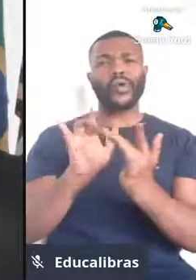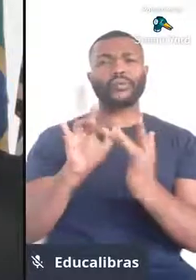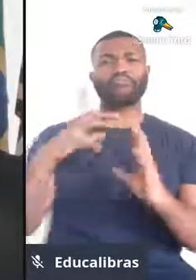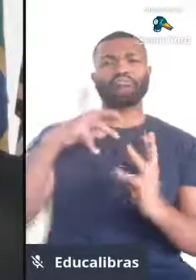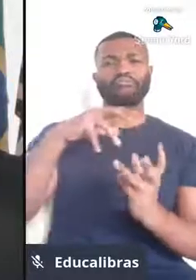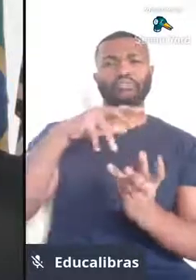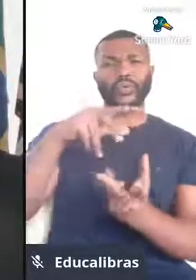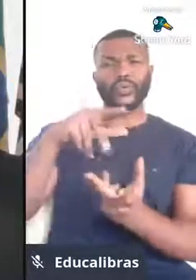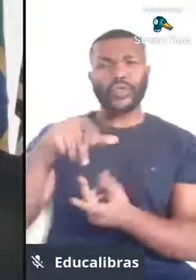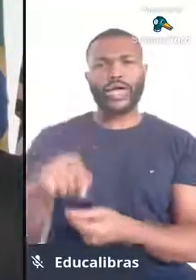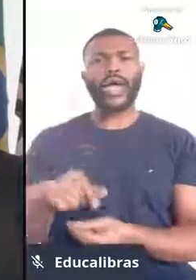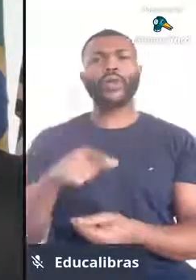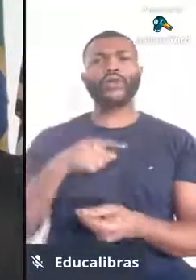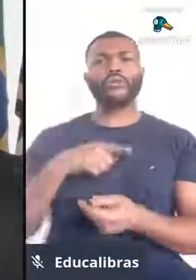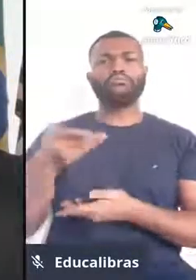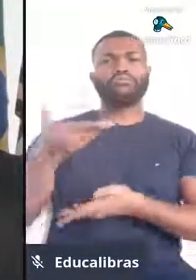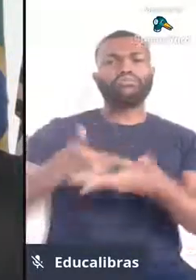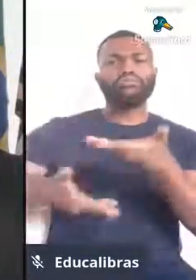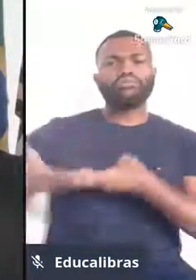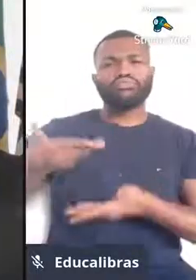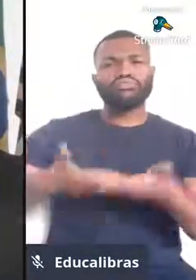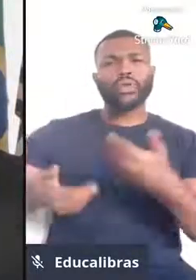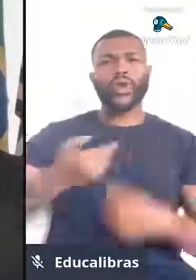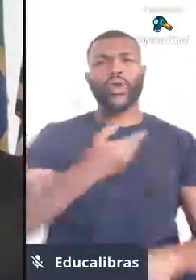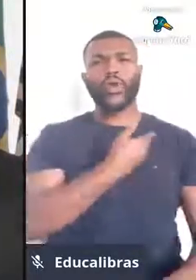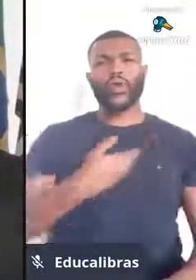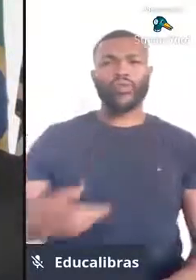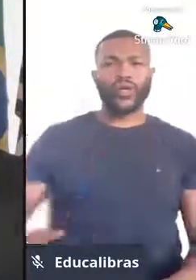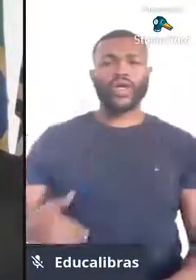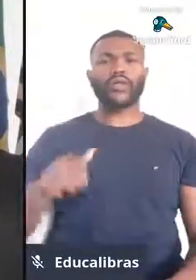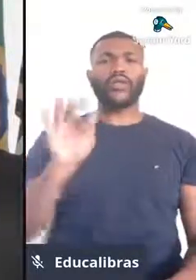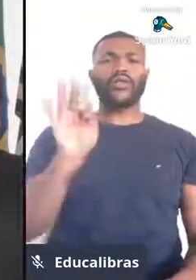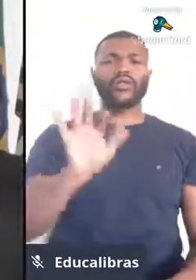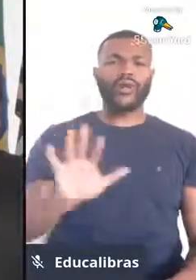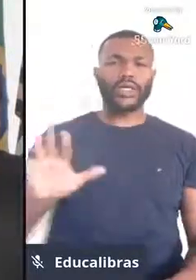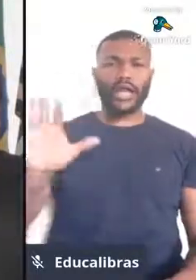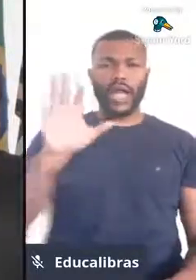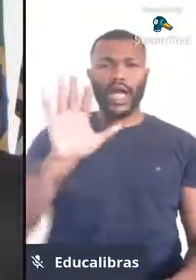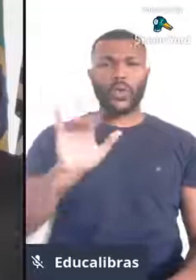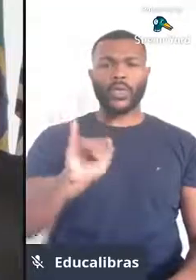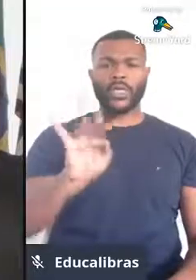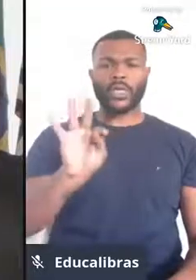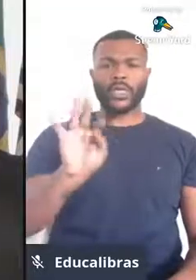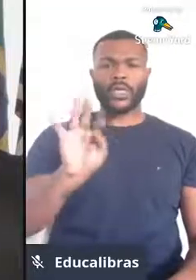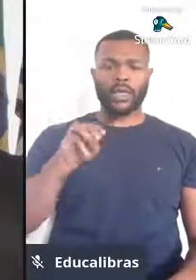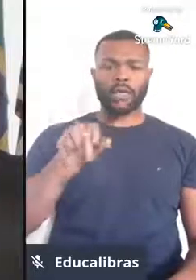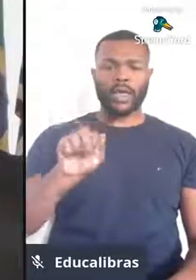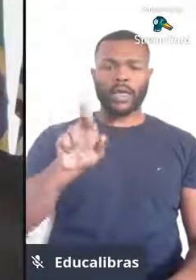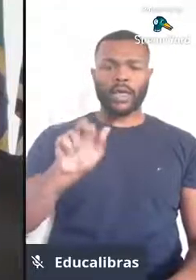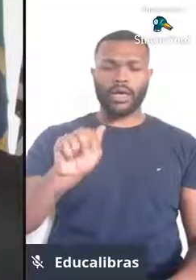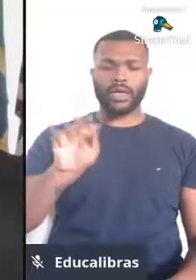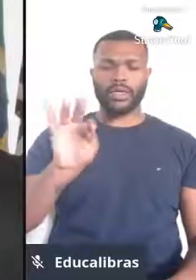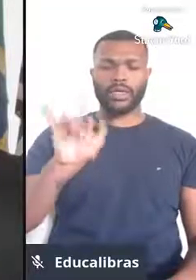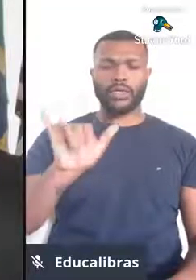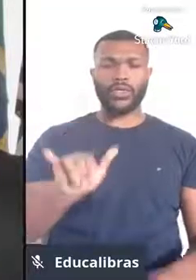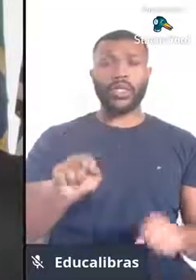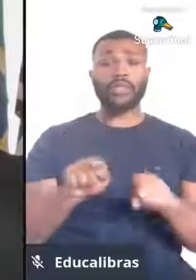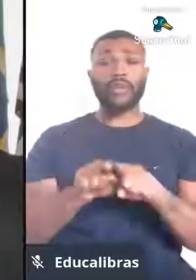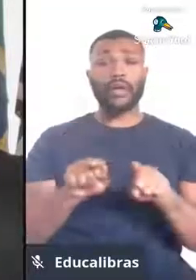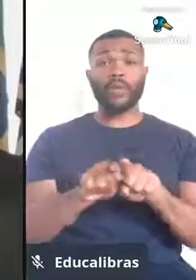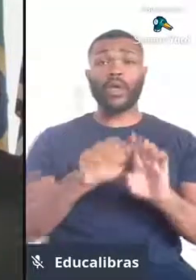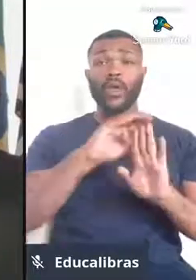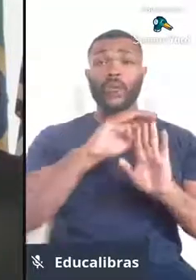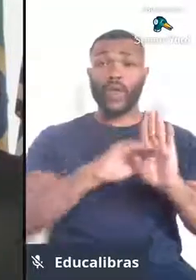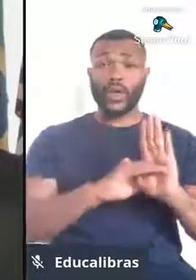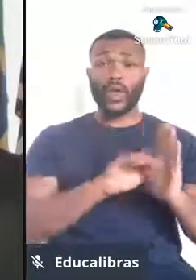muita interação com o governo federal, com o Itamaraty, com a Apex, que é o programa de exportação, né, de